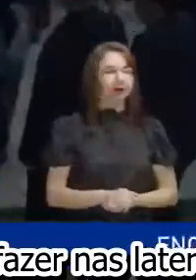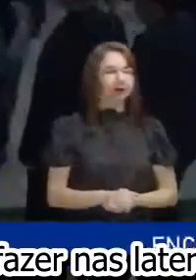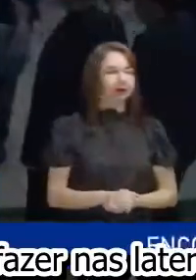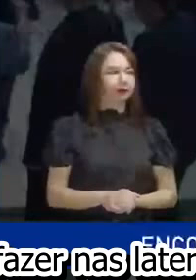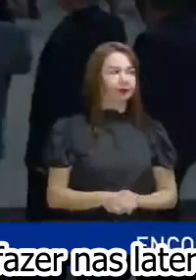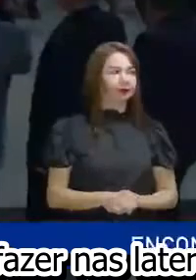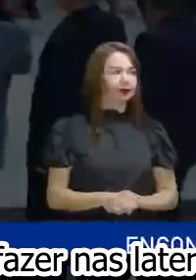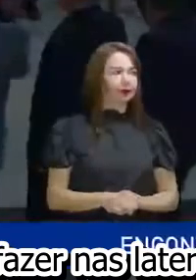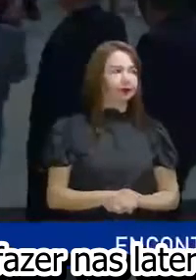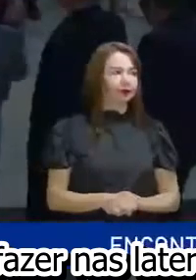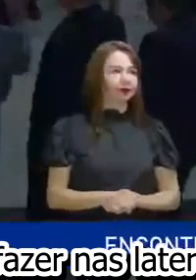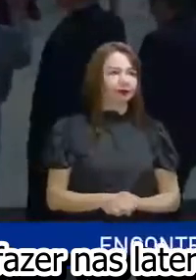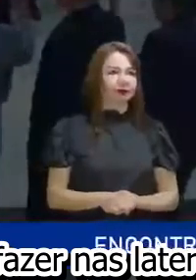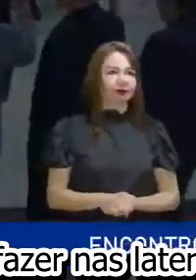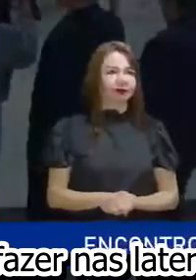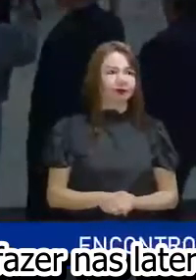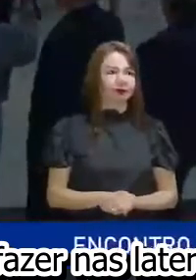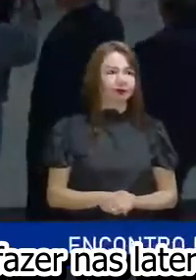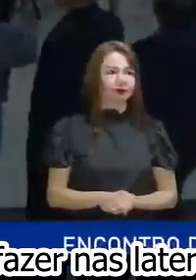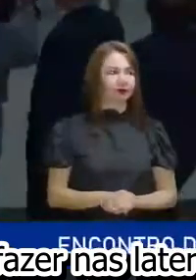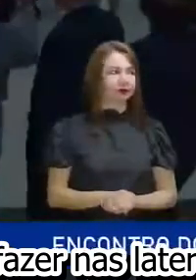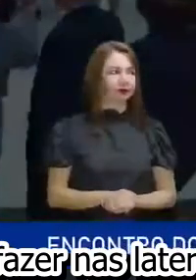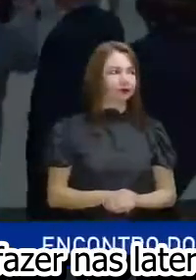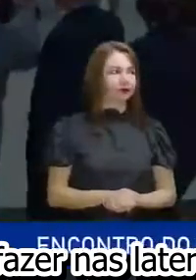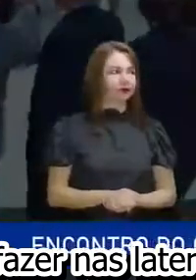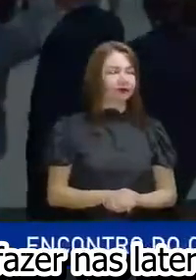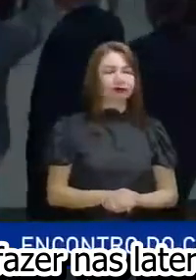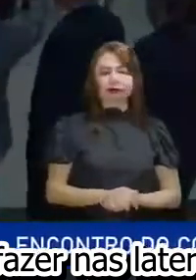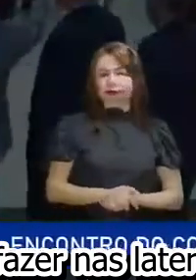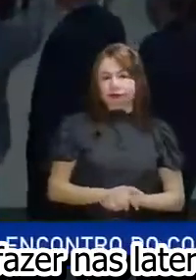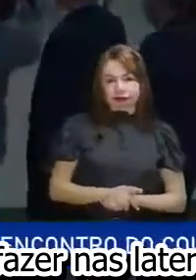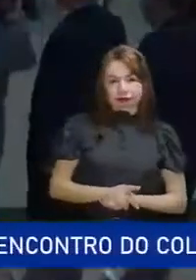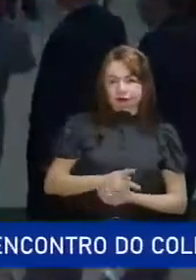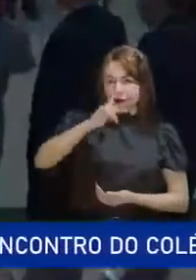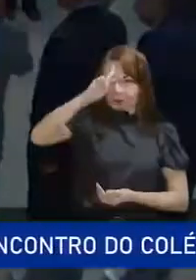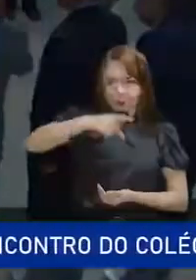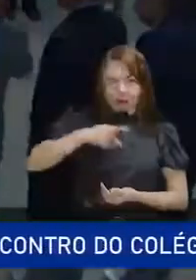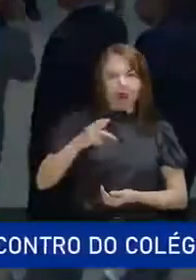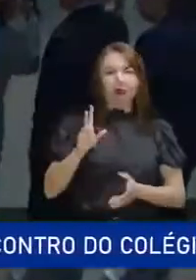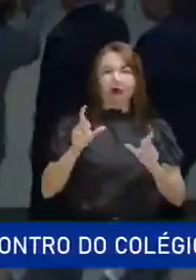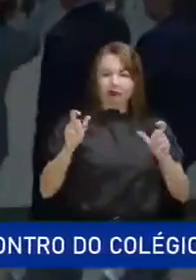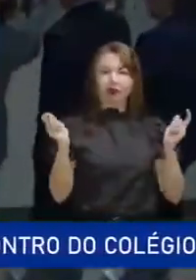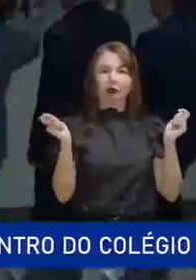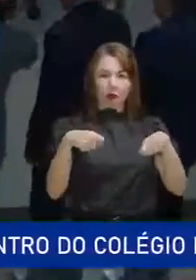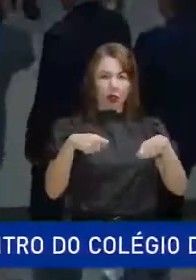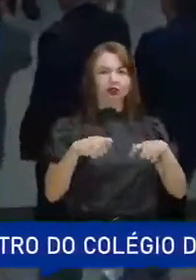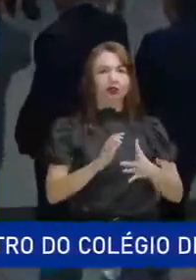As demais autoridades que desejarem fazer suas fotos podem fazer nas laterais,